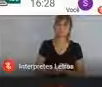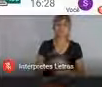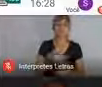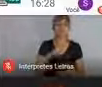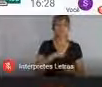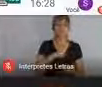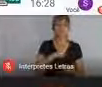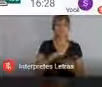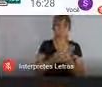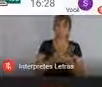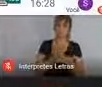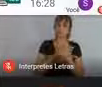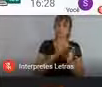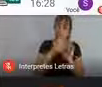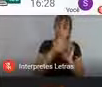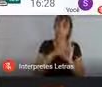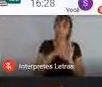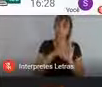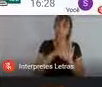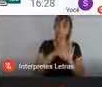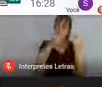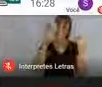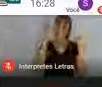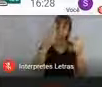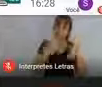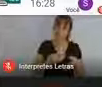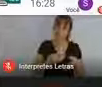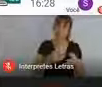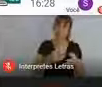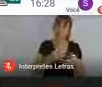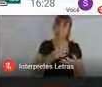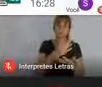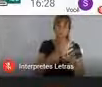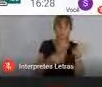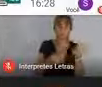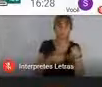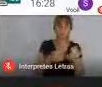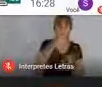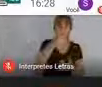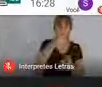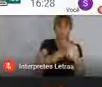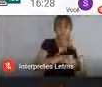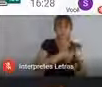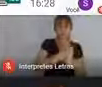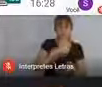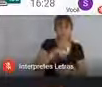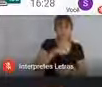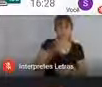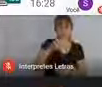conceitos que ele trata quando ele escreve esse texto em 1998, um dos primeiros textos